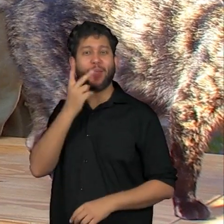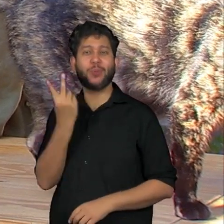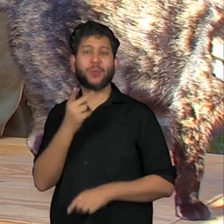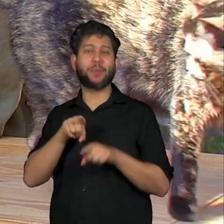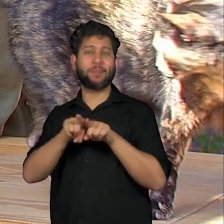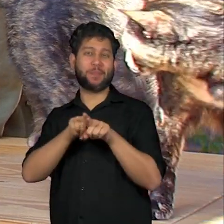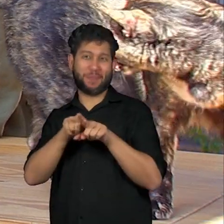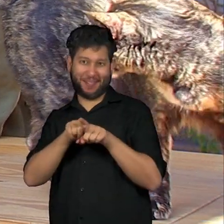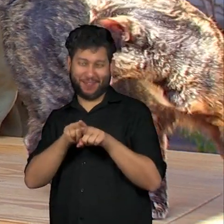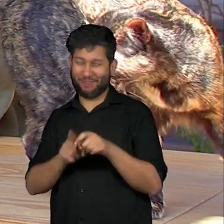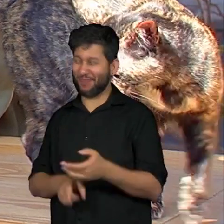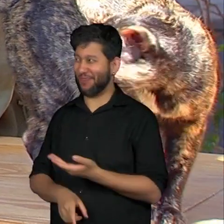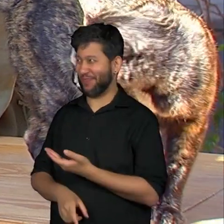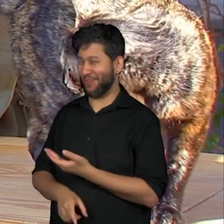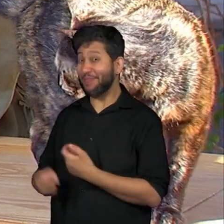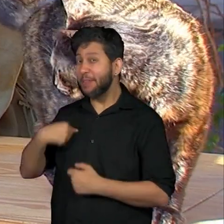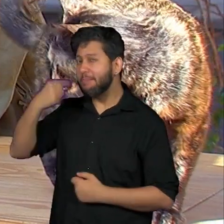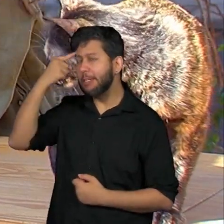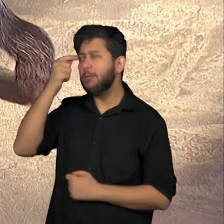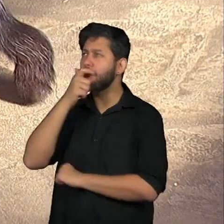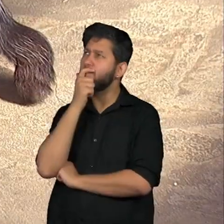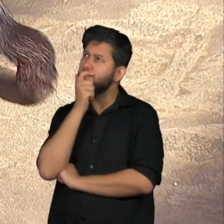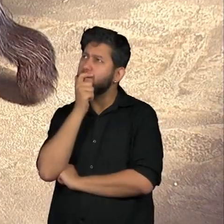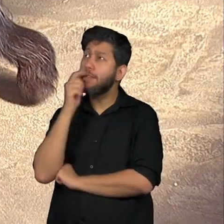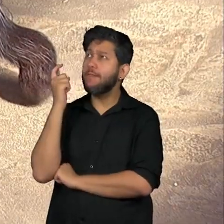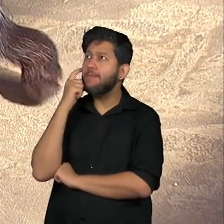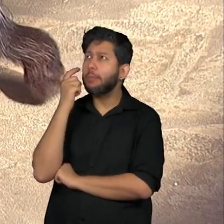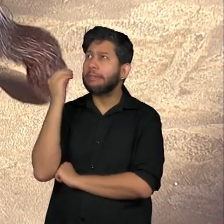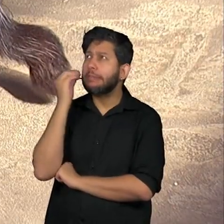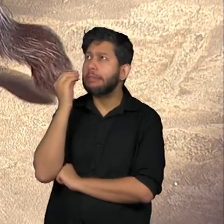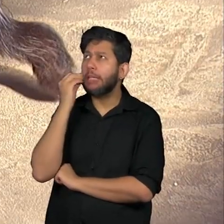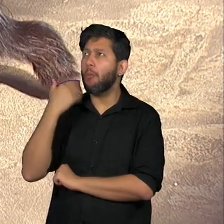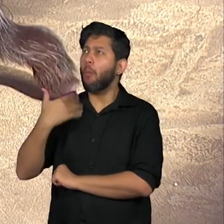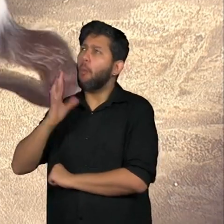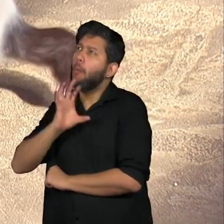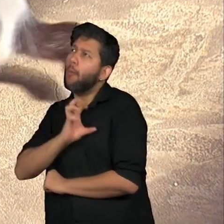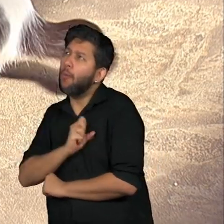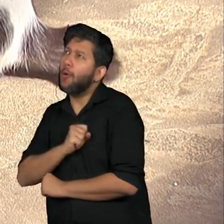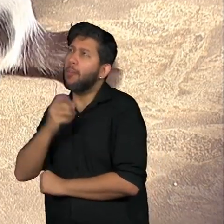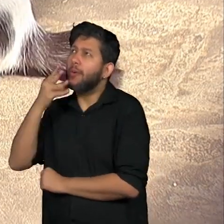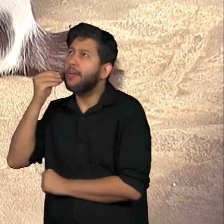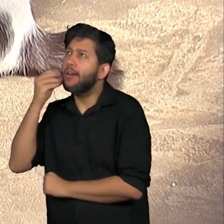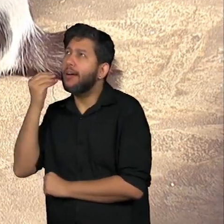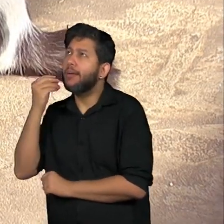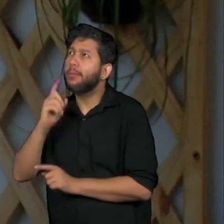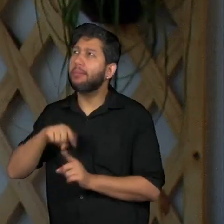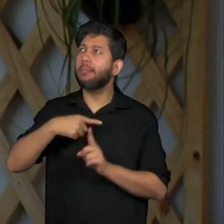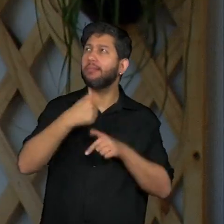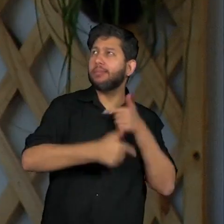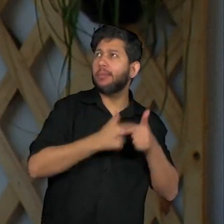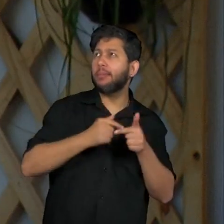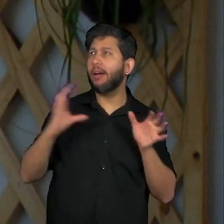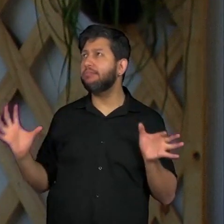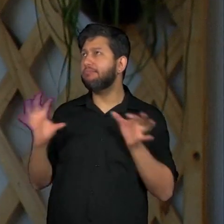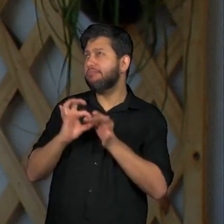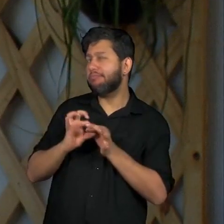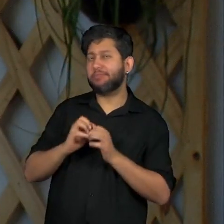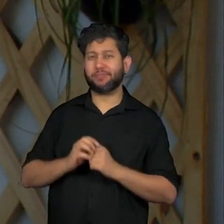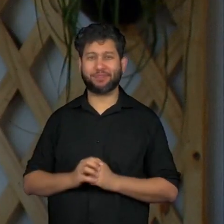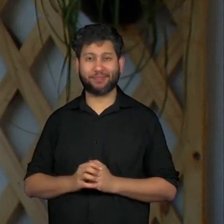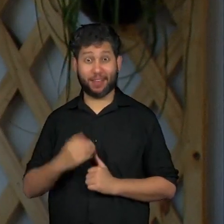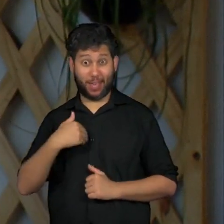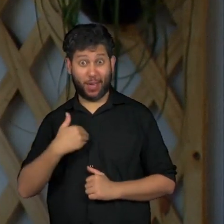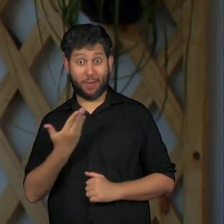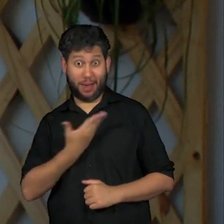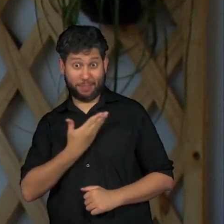Bruna Paroni encontraram uma atividade que se une à paixão pelos gatos. Fiz uma viagem com amigas